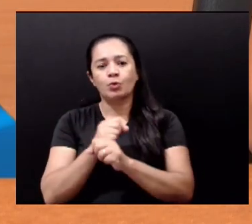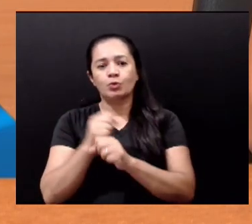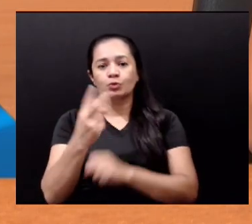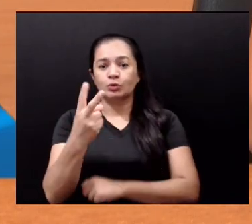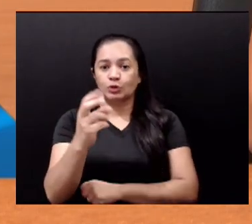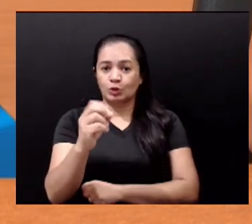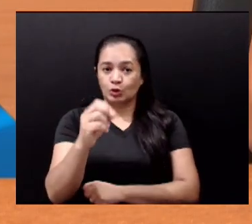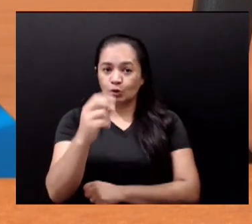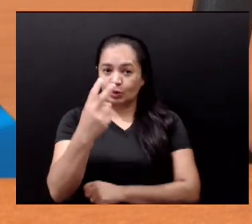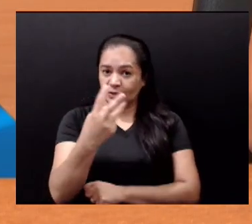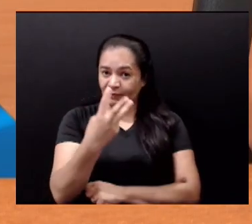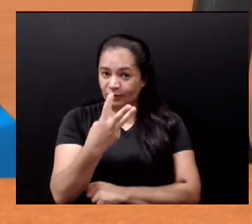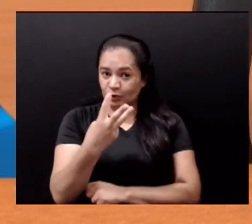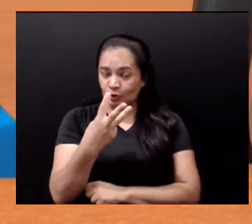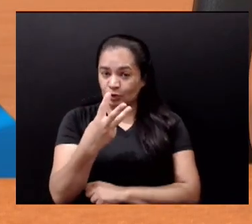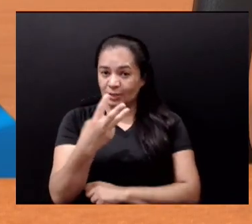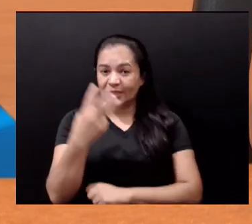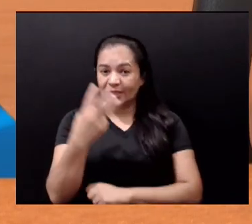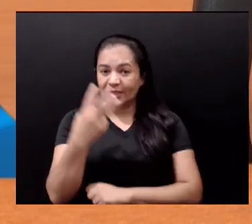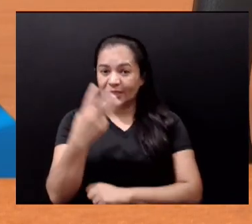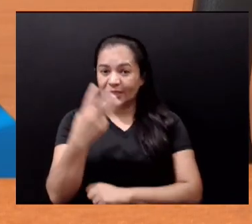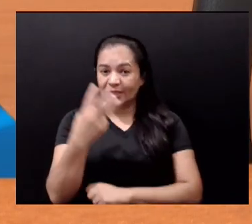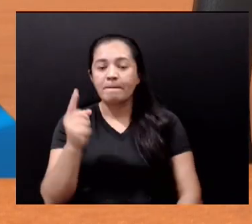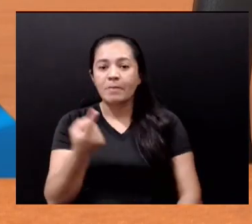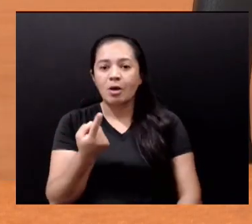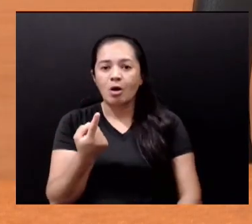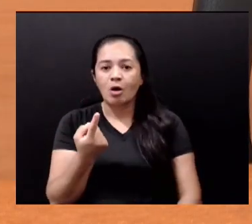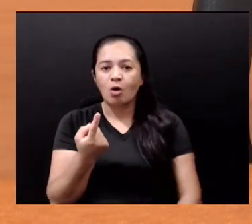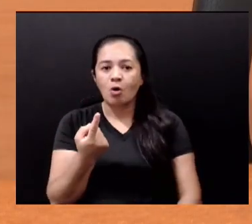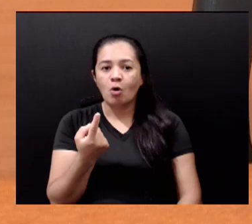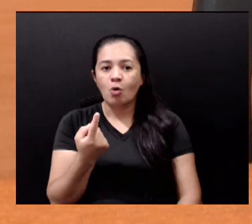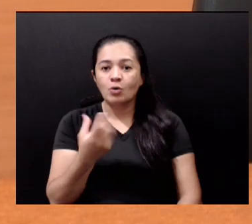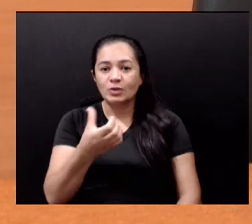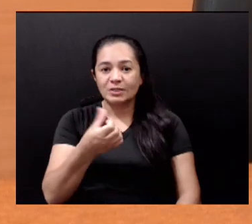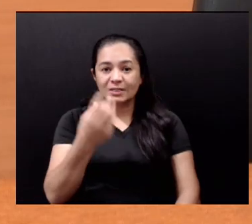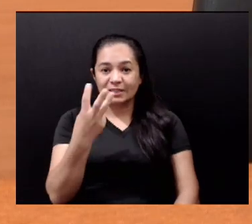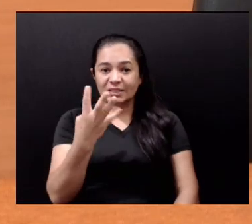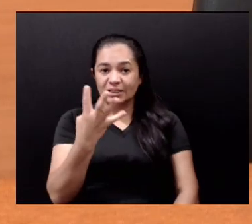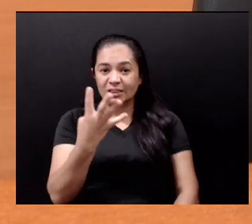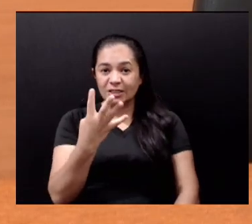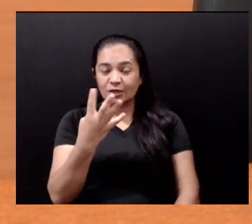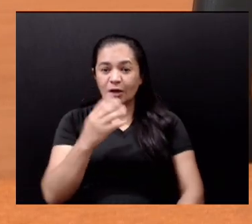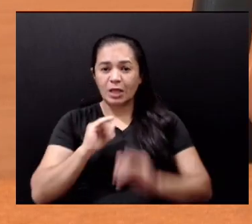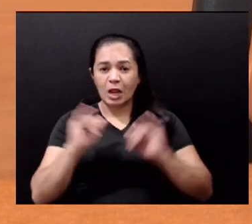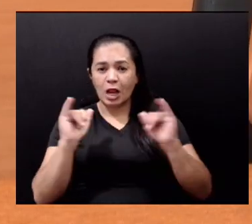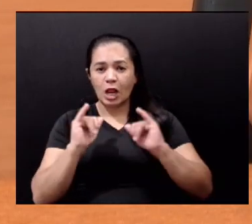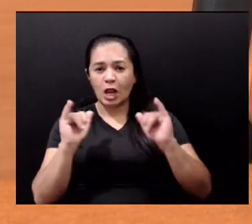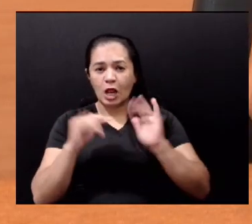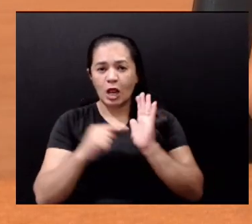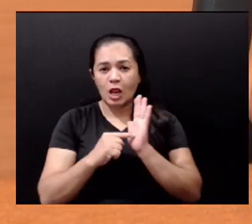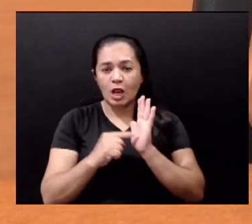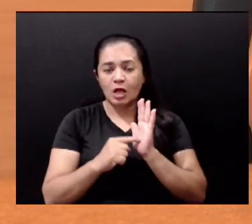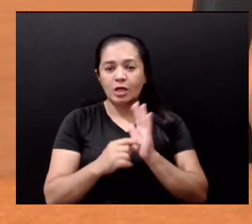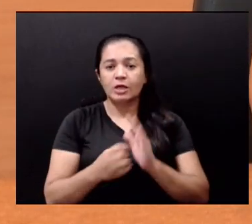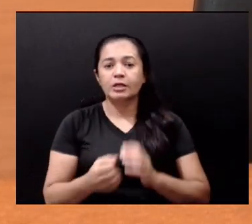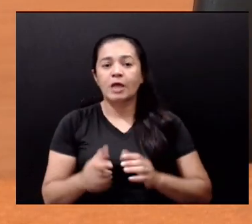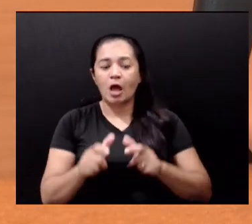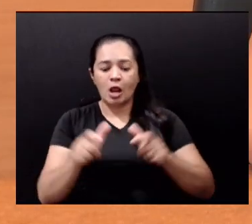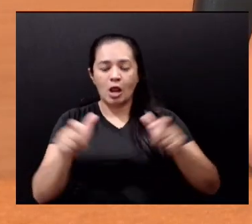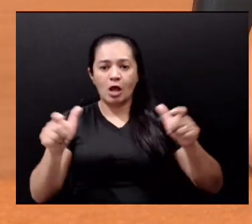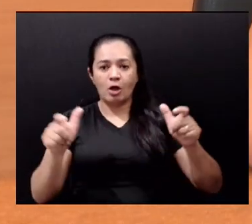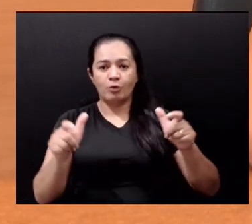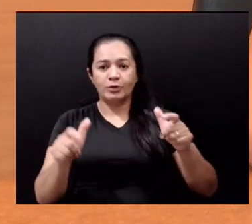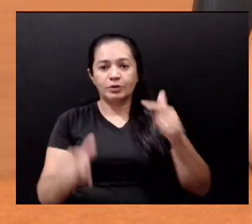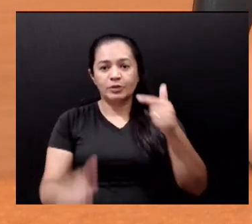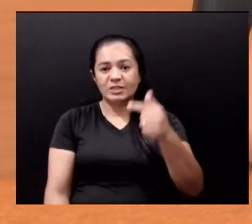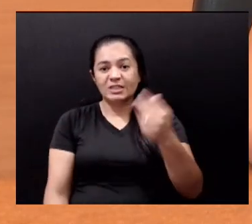registradas 3.634 notificações, com um aumento de 748 em relação a 2022.